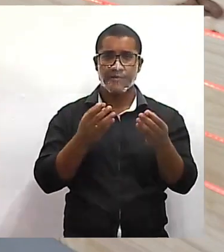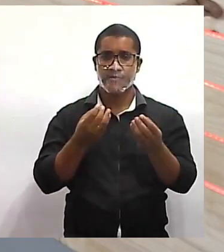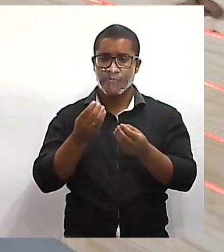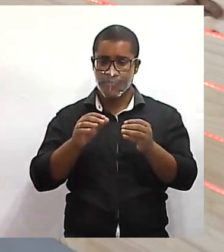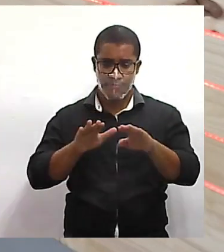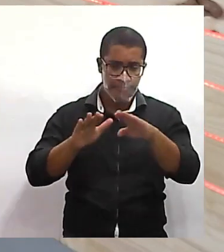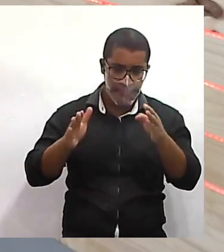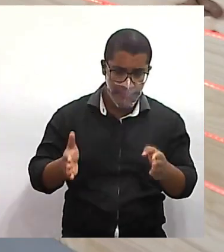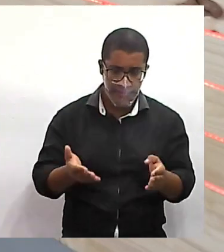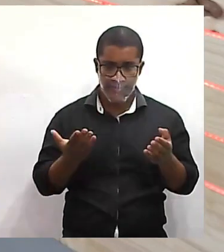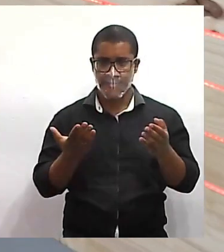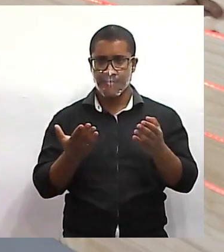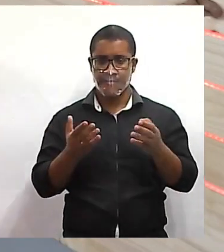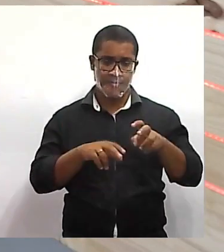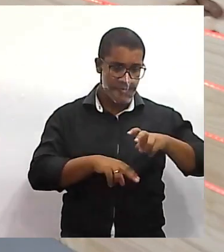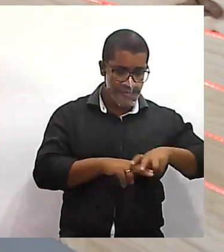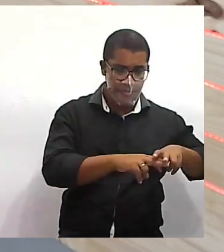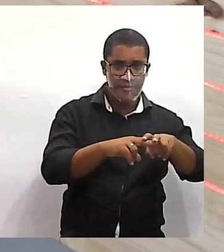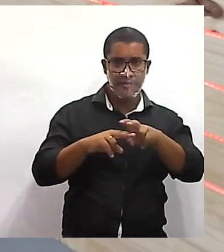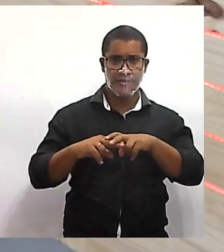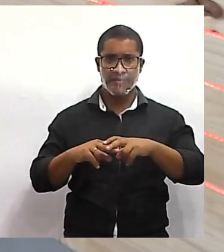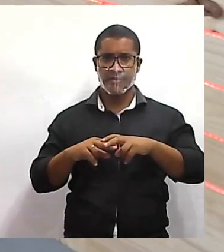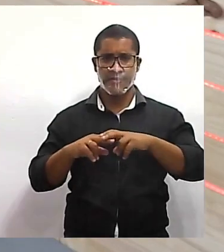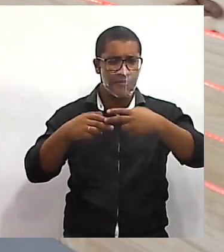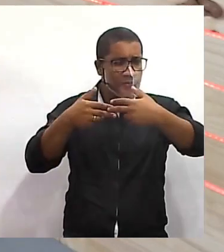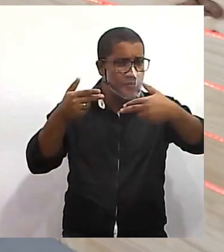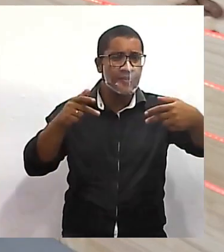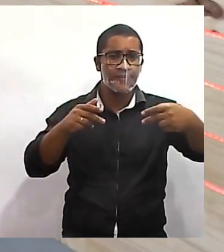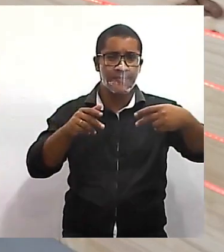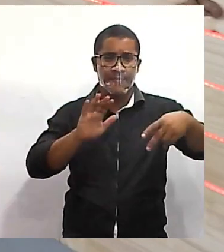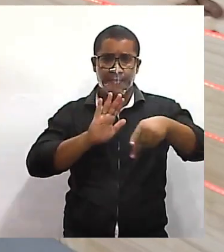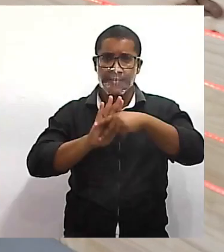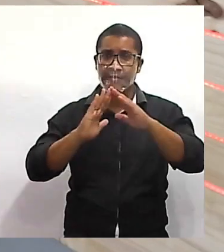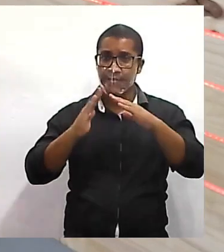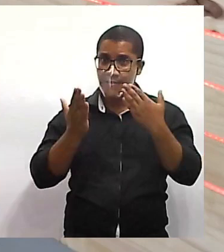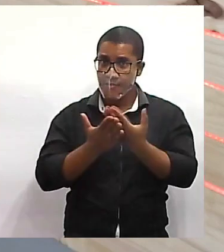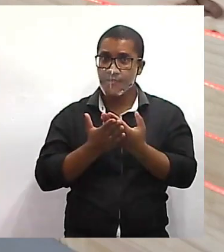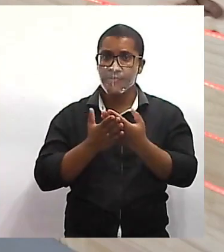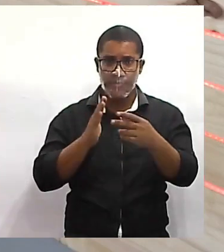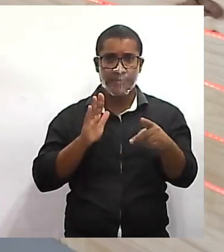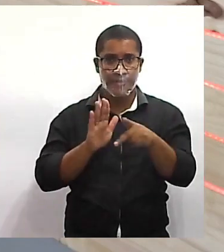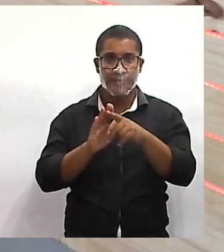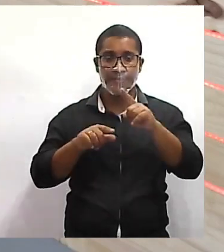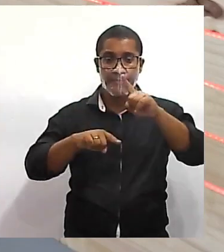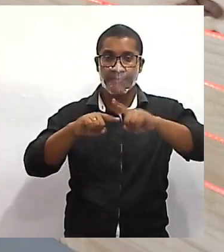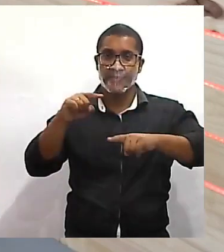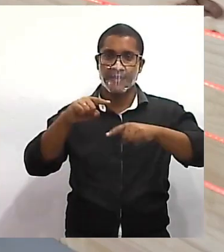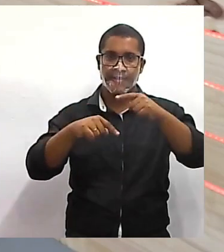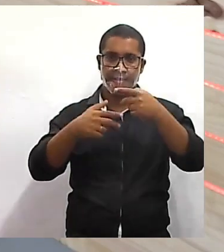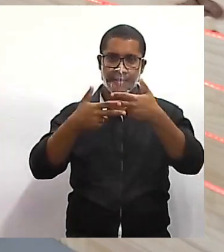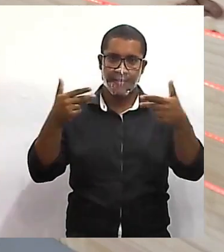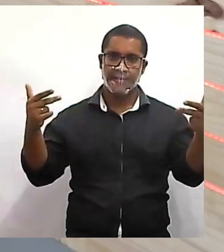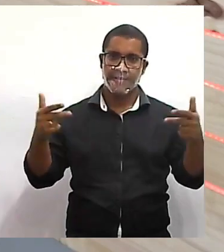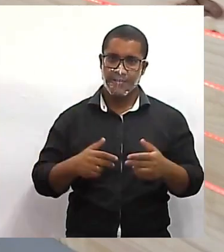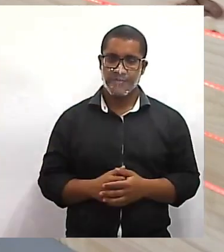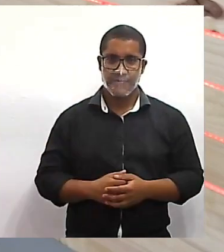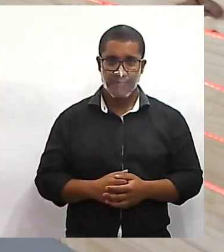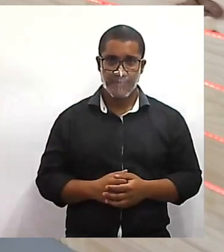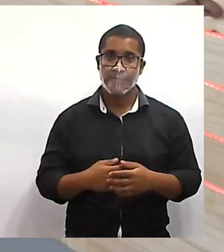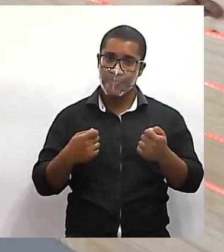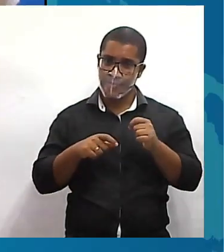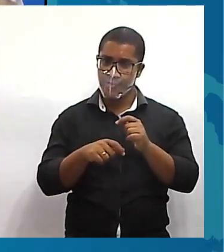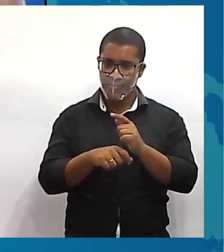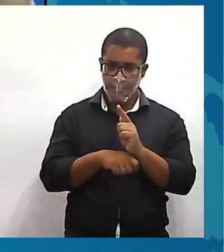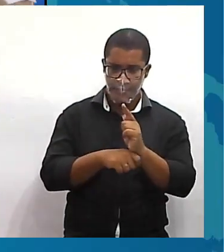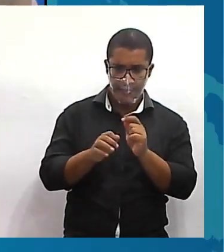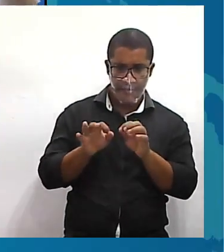móveis, utensílios, né? Tudo que pertence à escola faz parte desse material, dessa gestão de material. E tem que ser